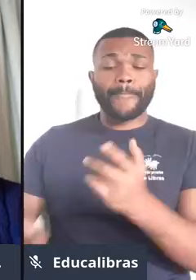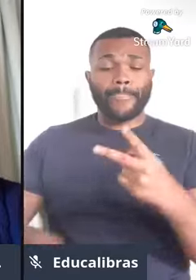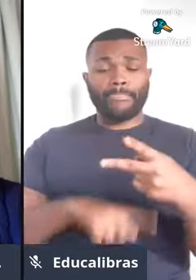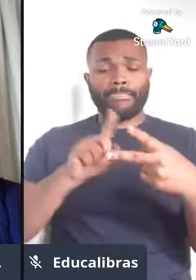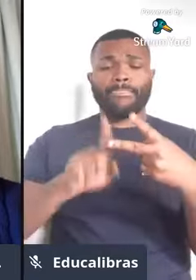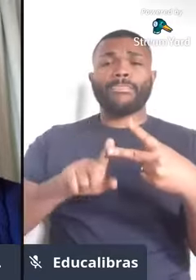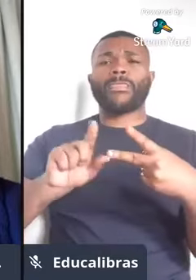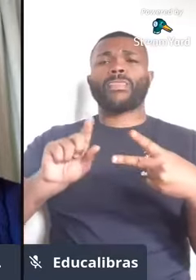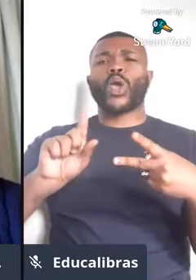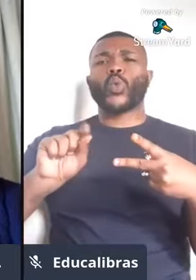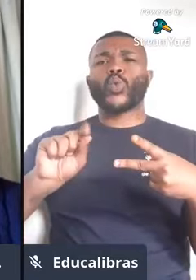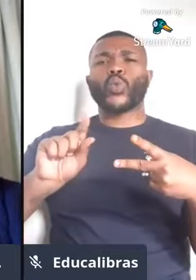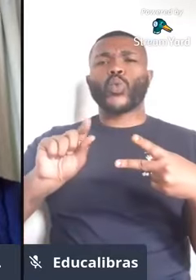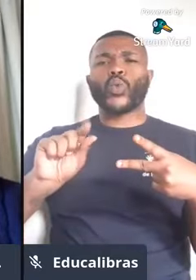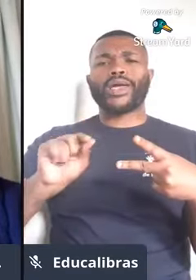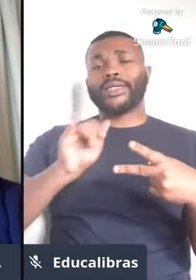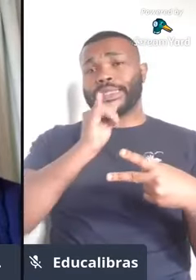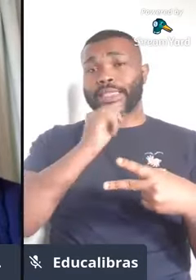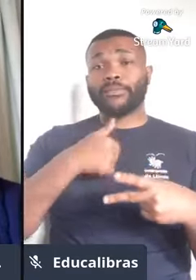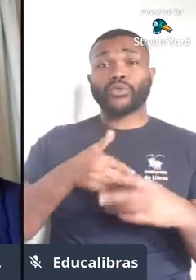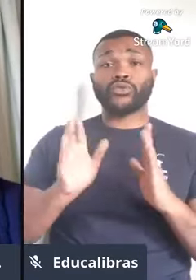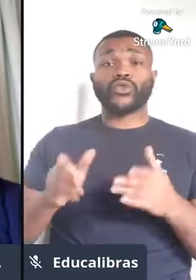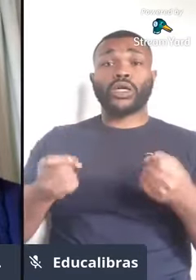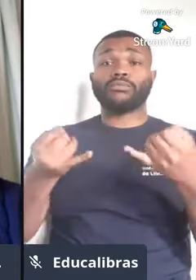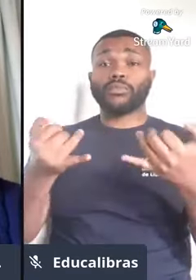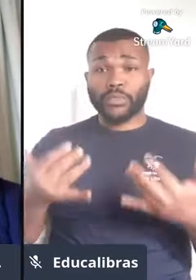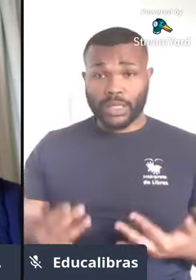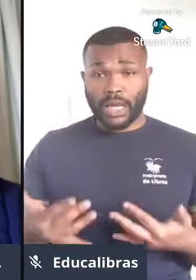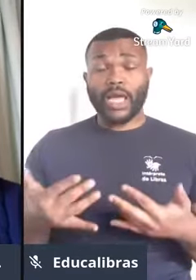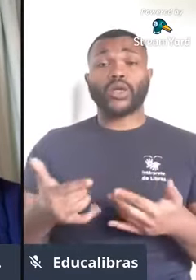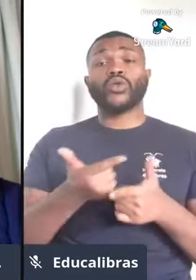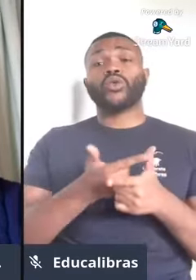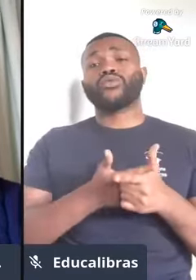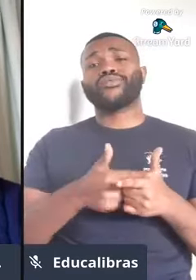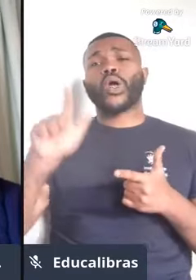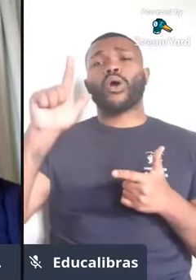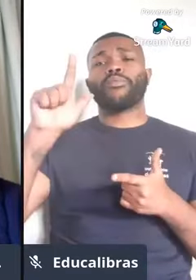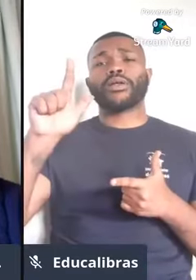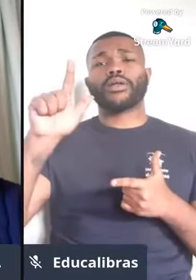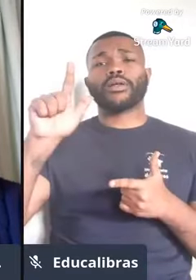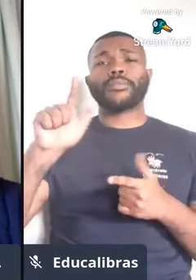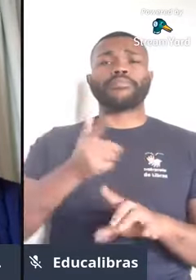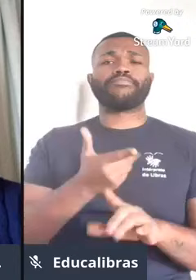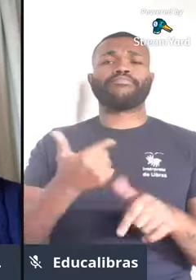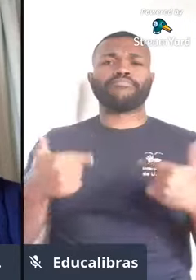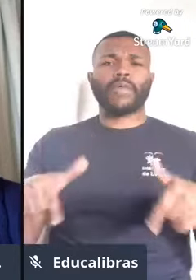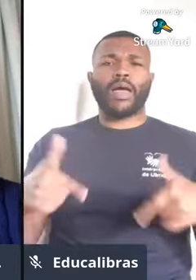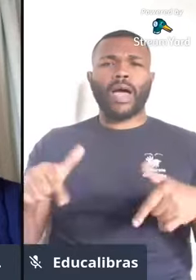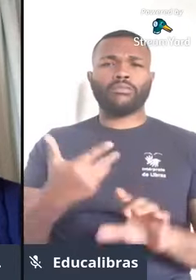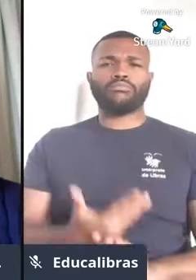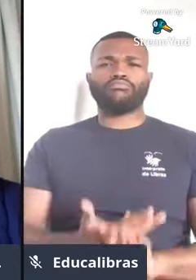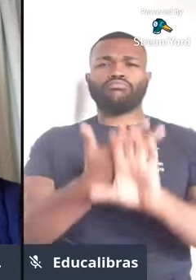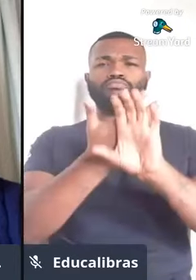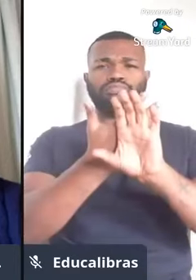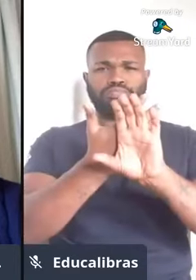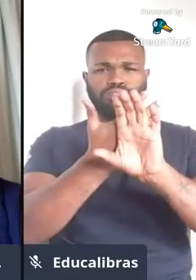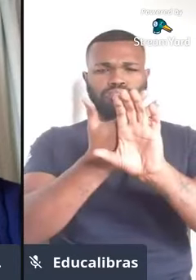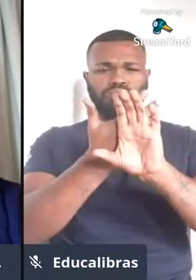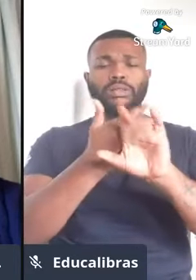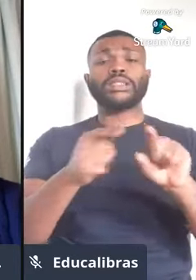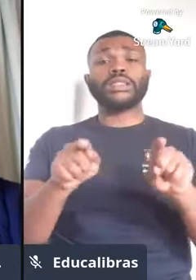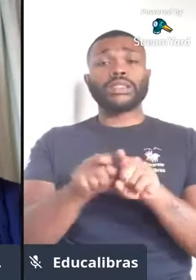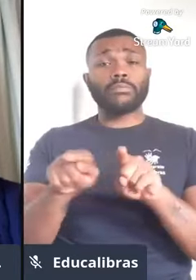considerada é que, como eu acabei de dizer, me referindo àquelas situações do teletrabalho, da prática